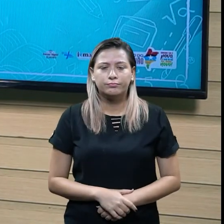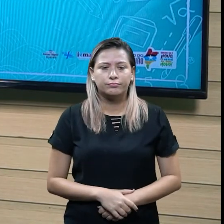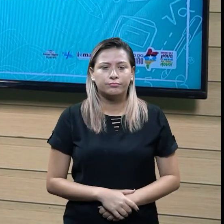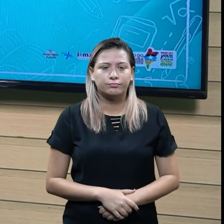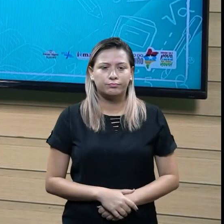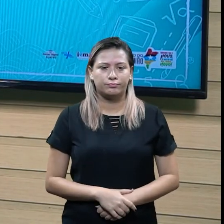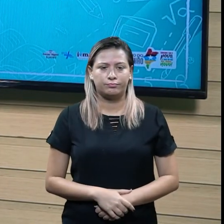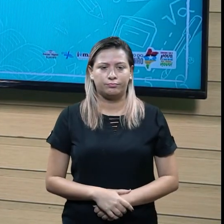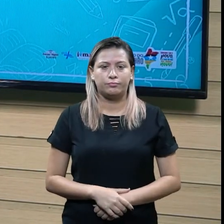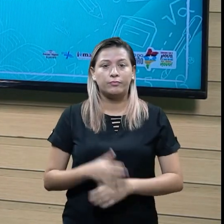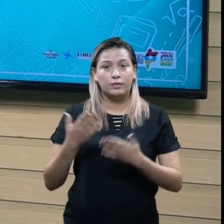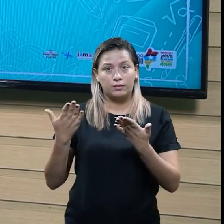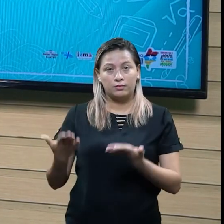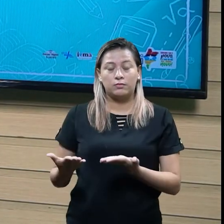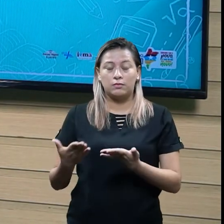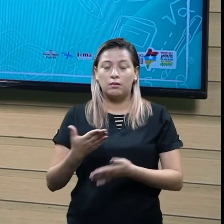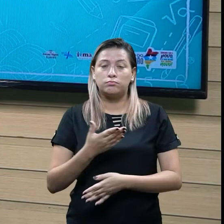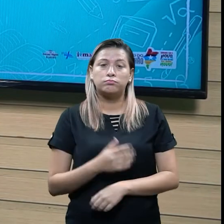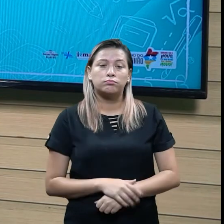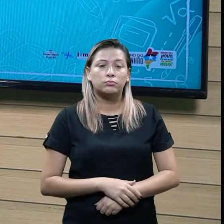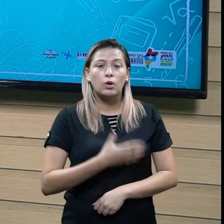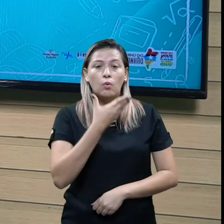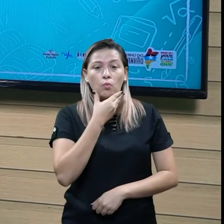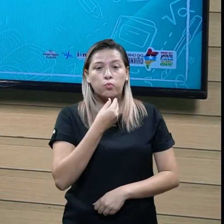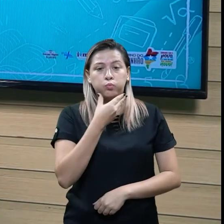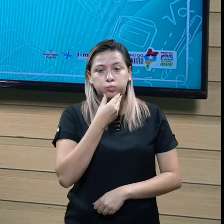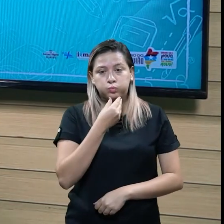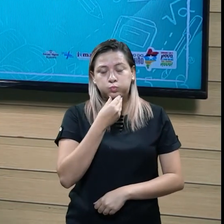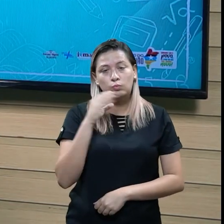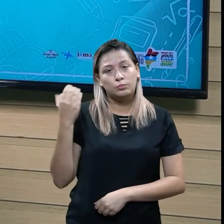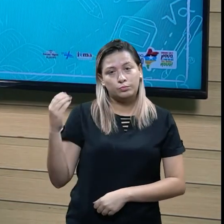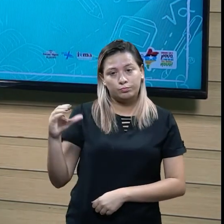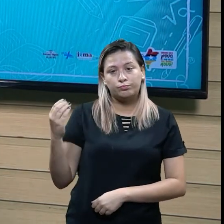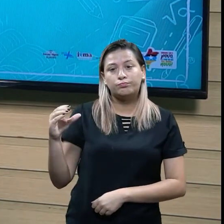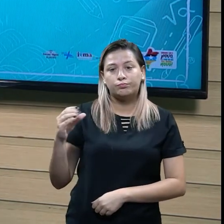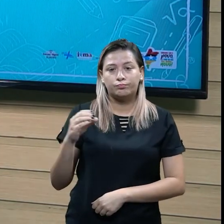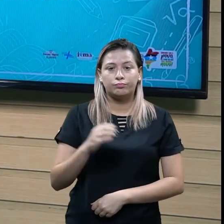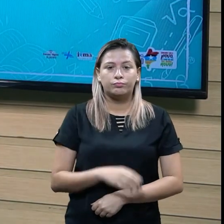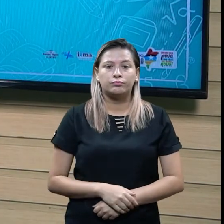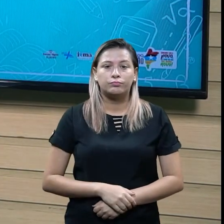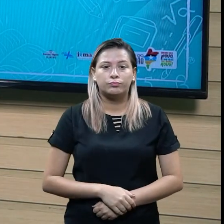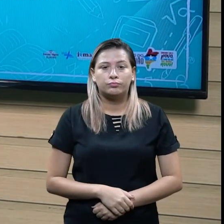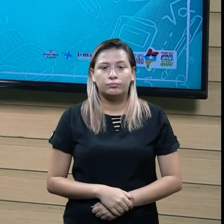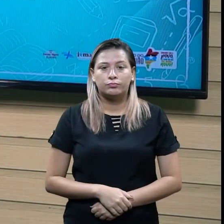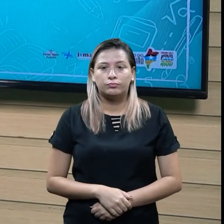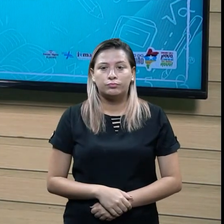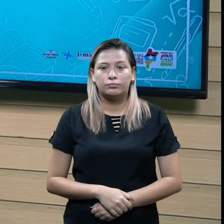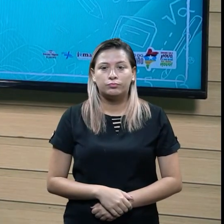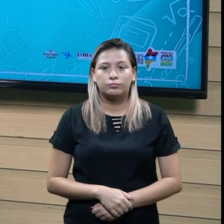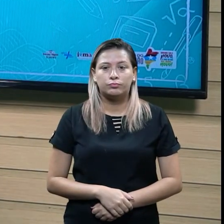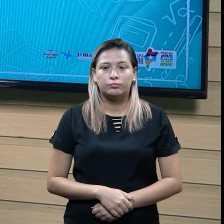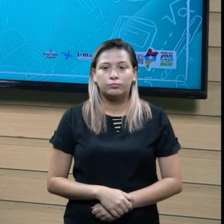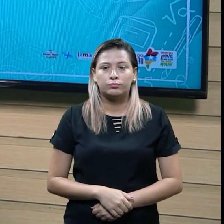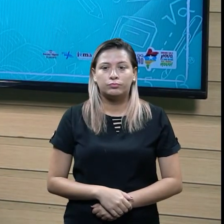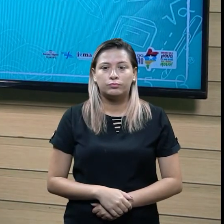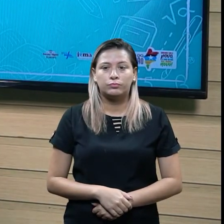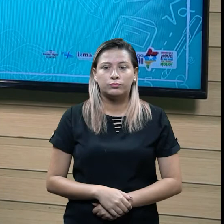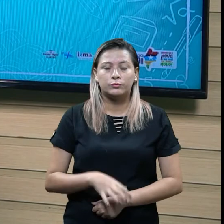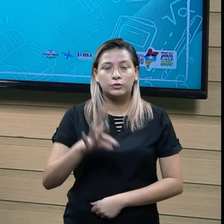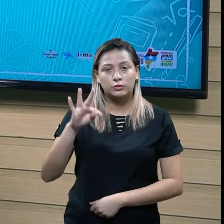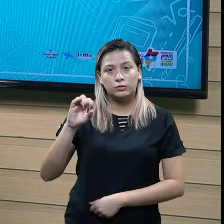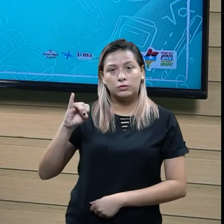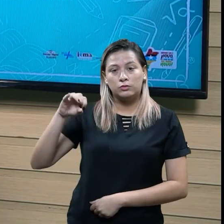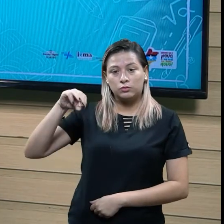realmente desse cientista aqui, o Tim Berners-Lee. Com o desenvolvimento da www, foi